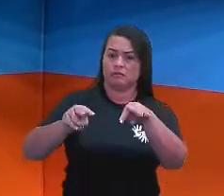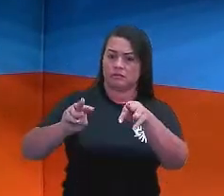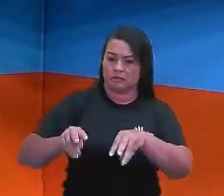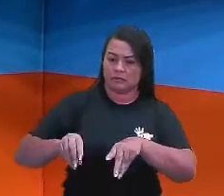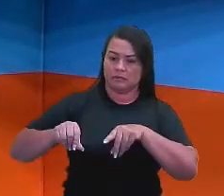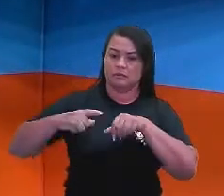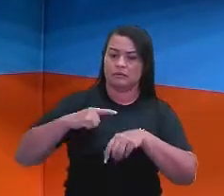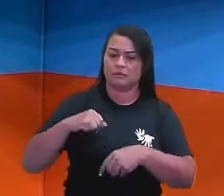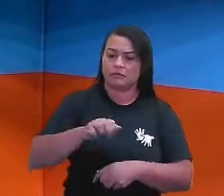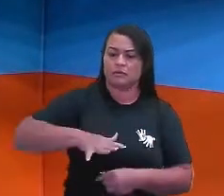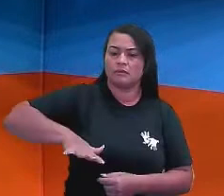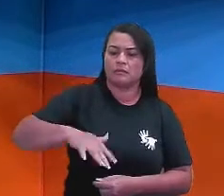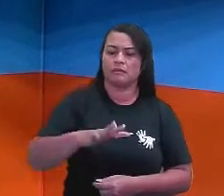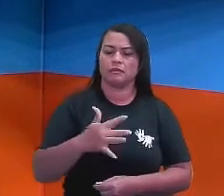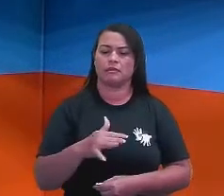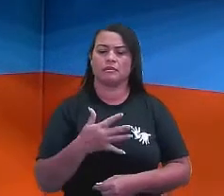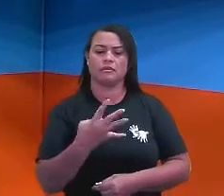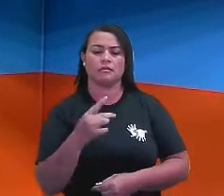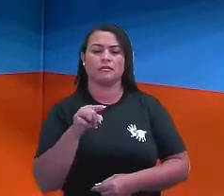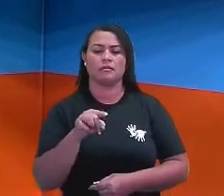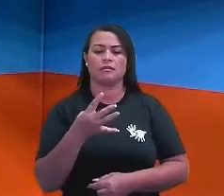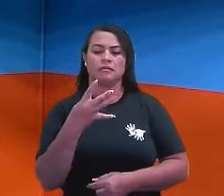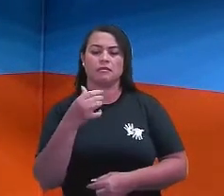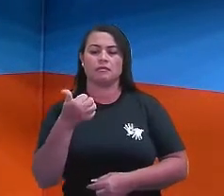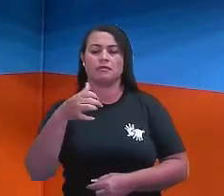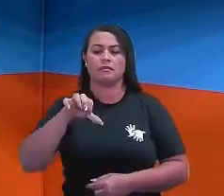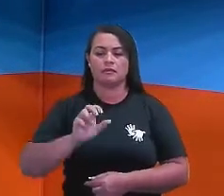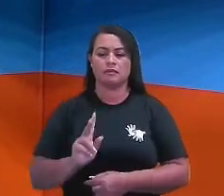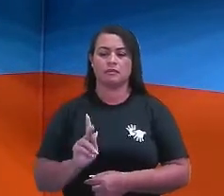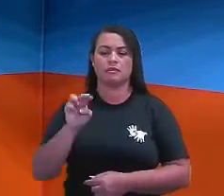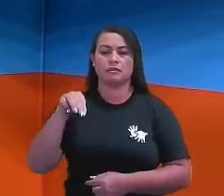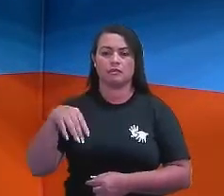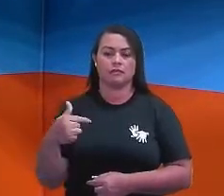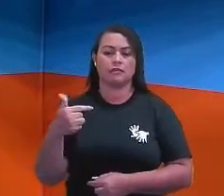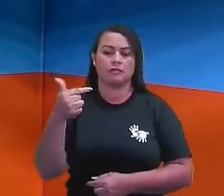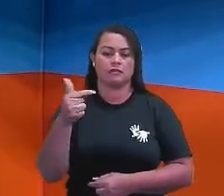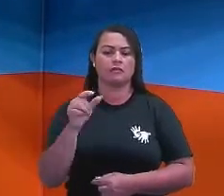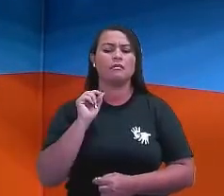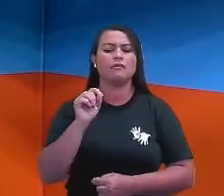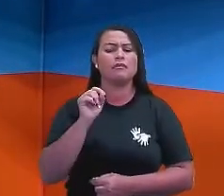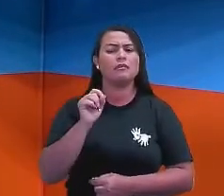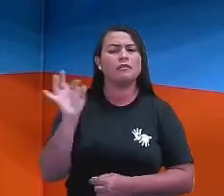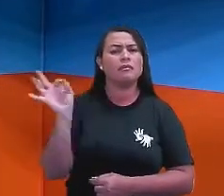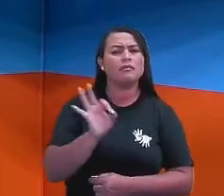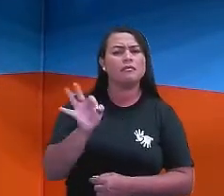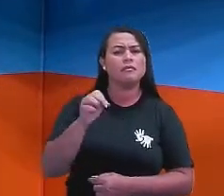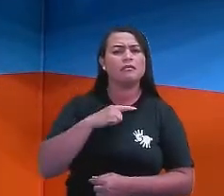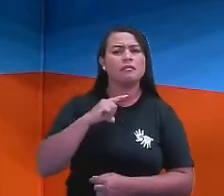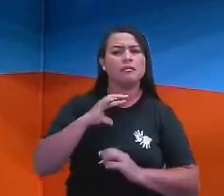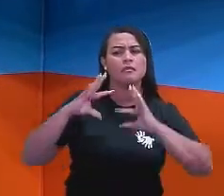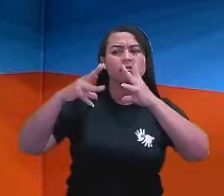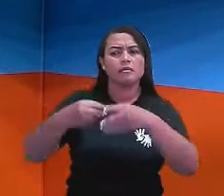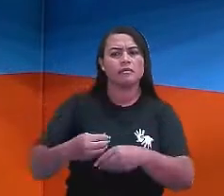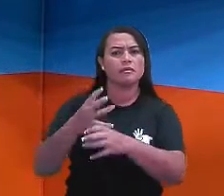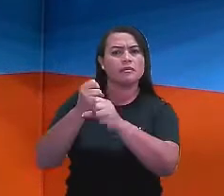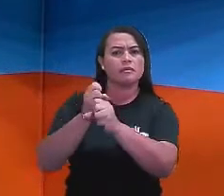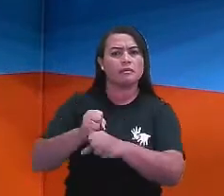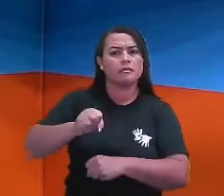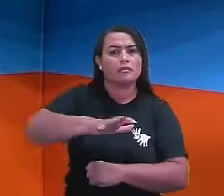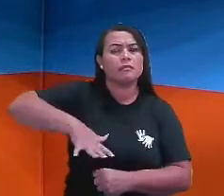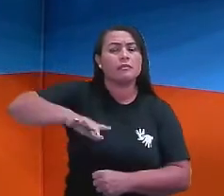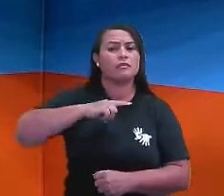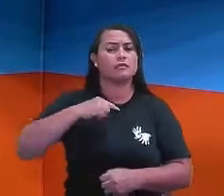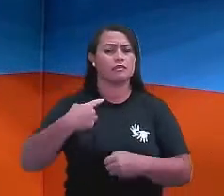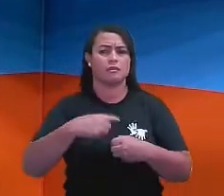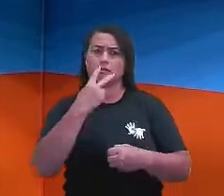de aproximadamente 4.419 quilômetros quadrados, que percentual da área total nosso município